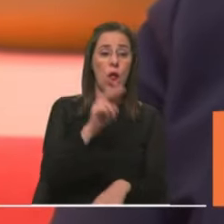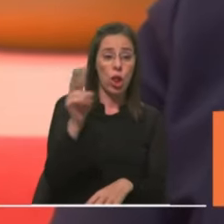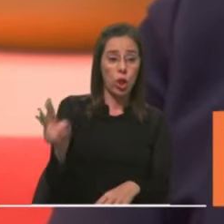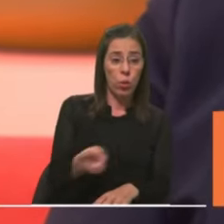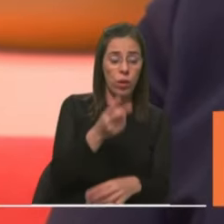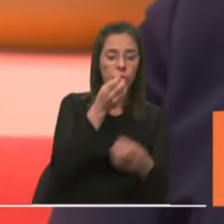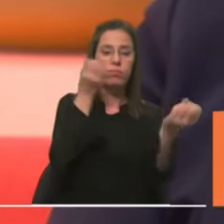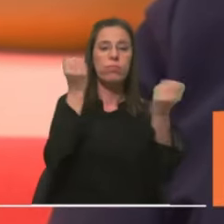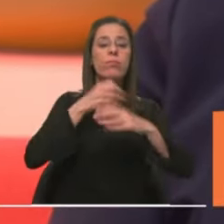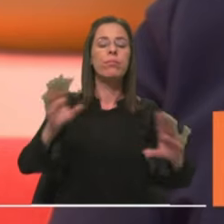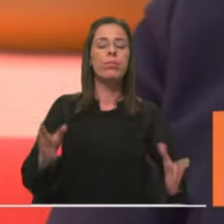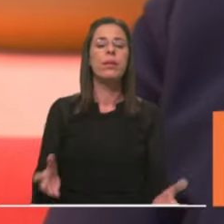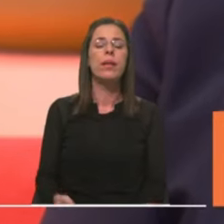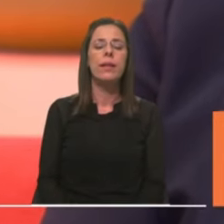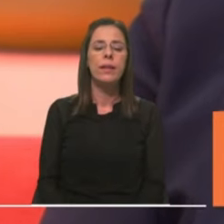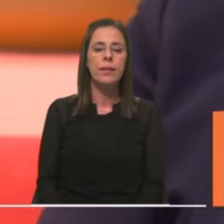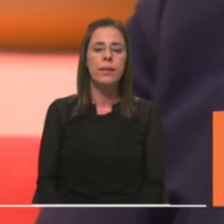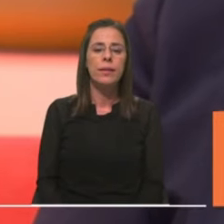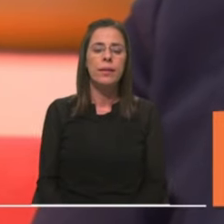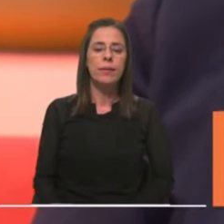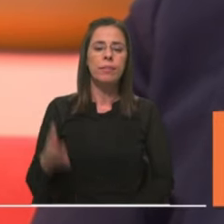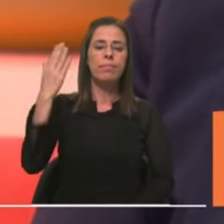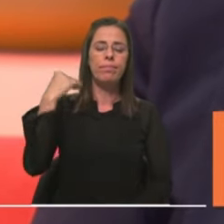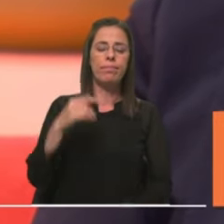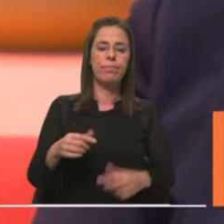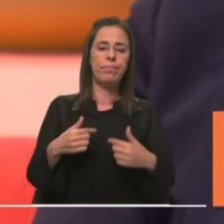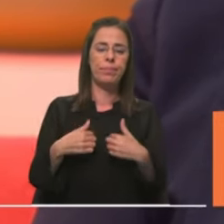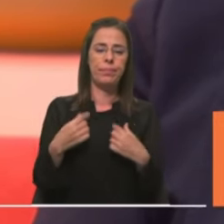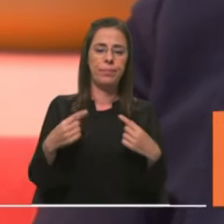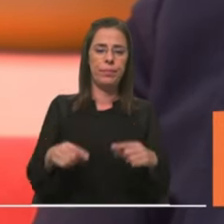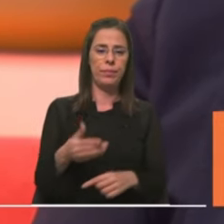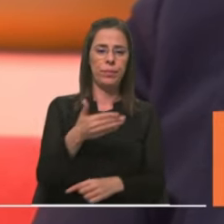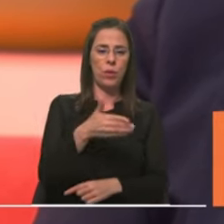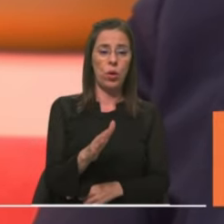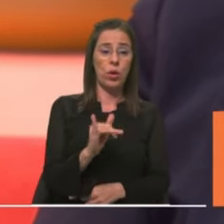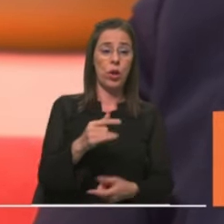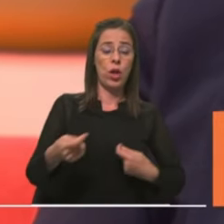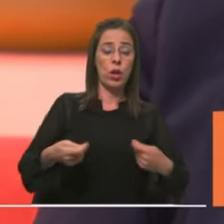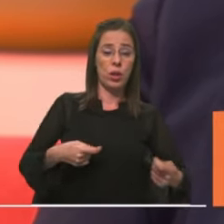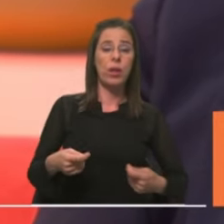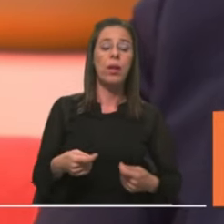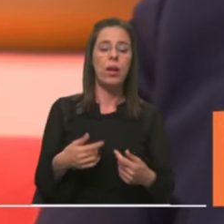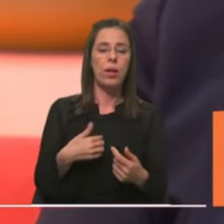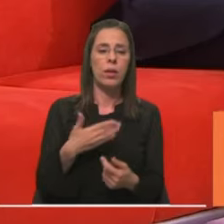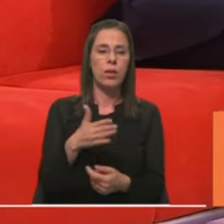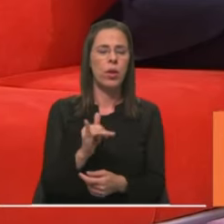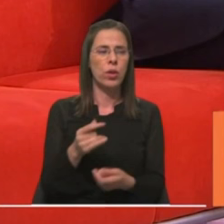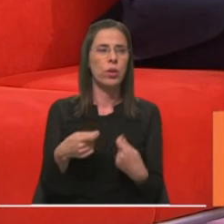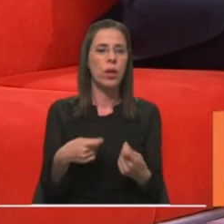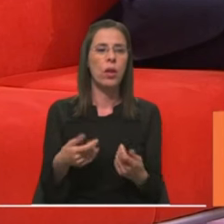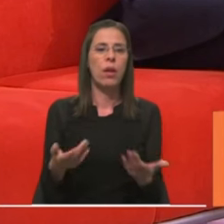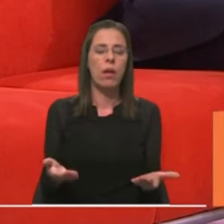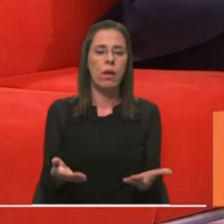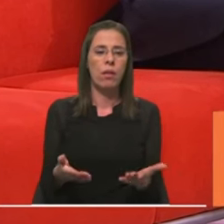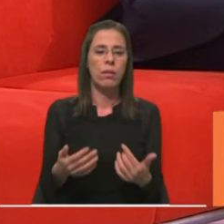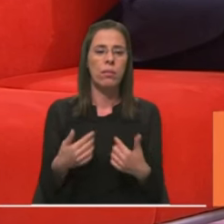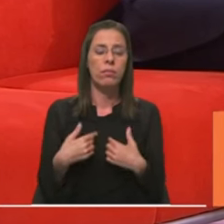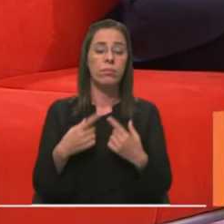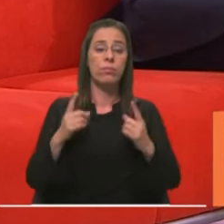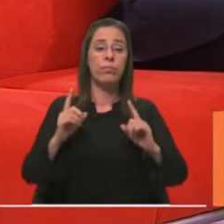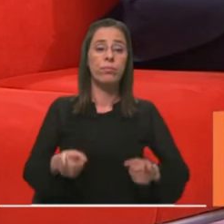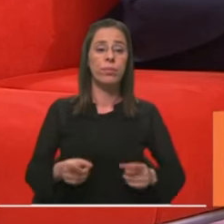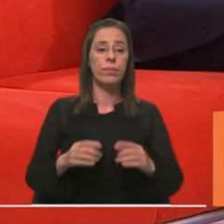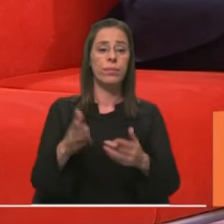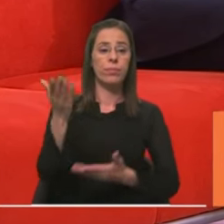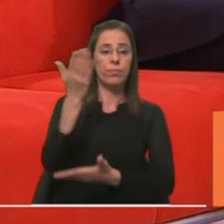tudo a vida e pronto na altura tinha 11 12 lojas já não sei exatamente eh Távamos a começar a